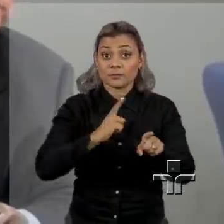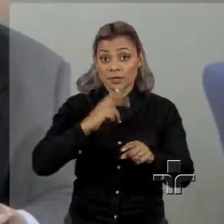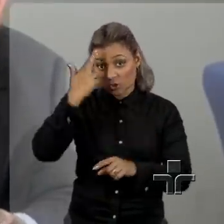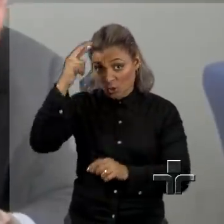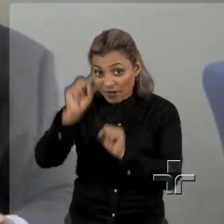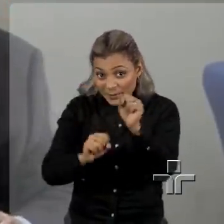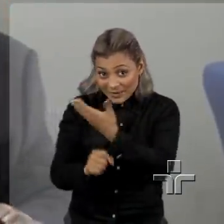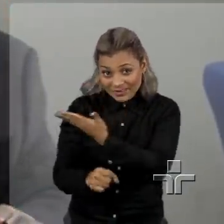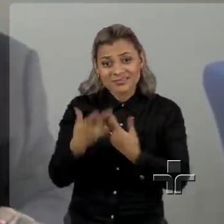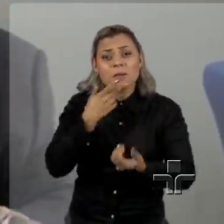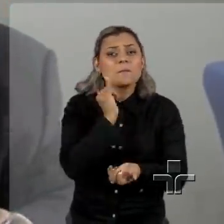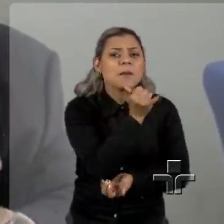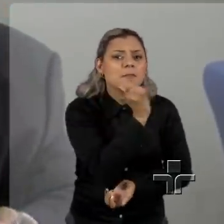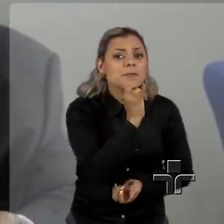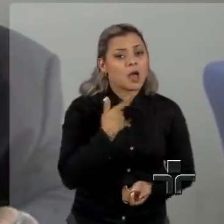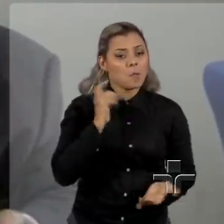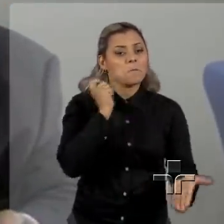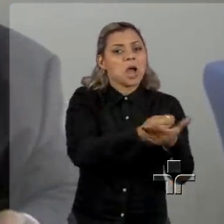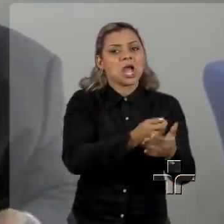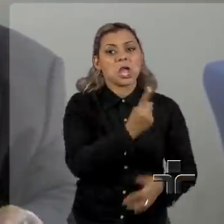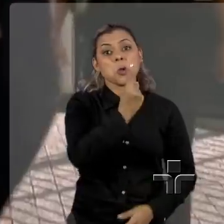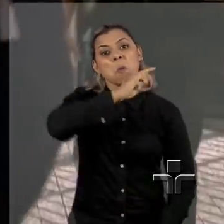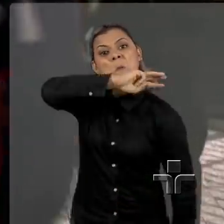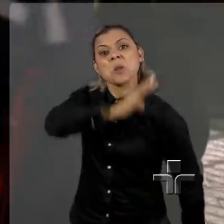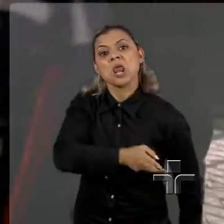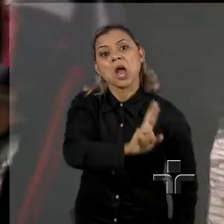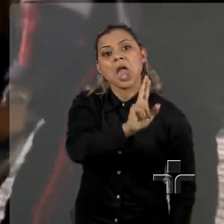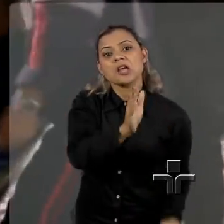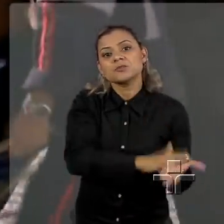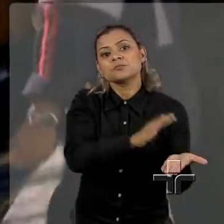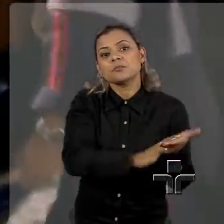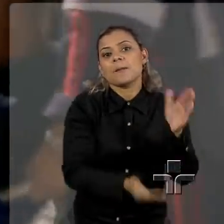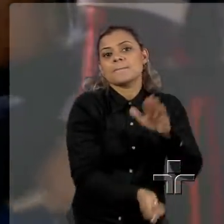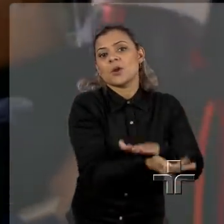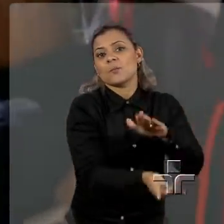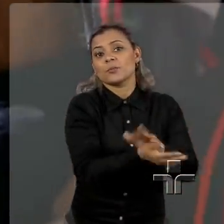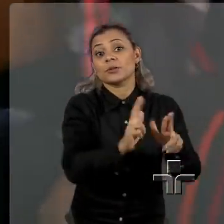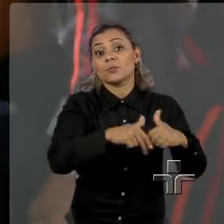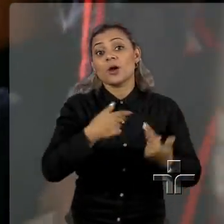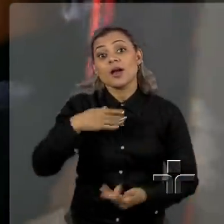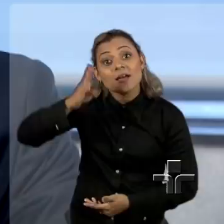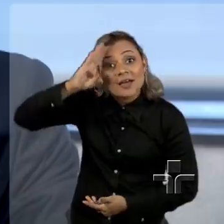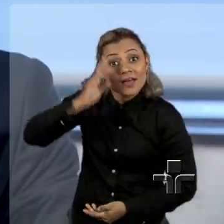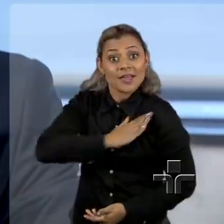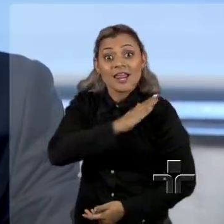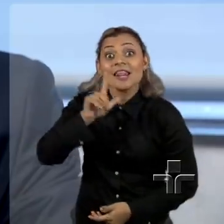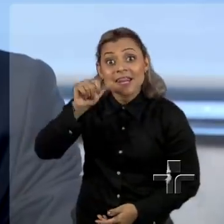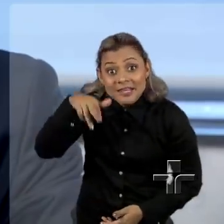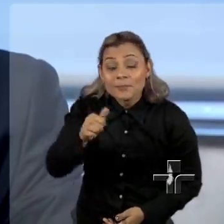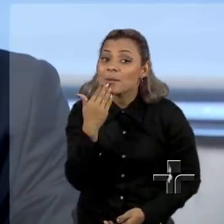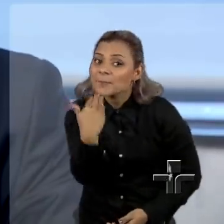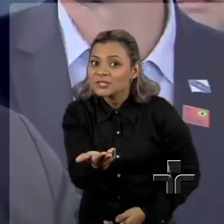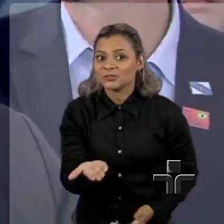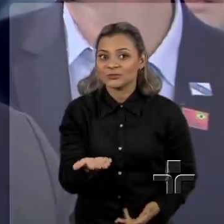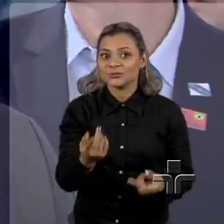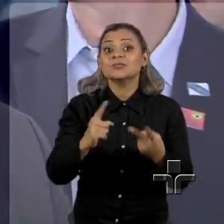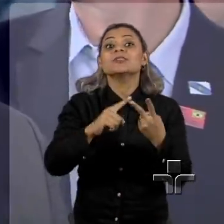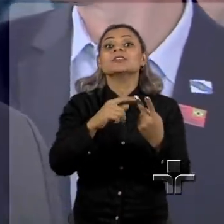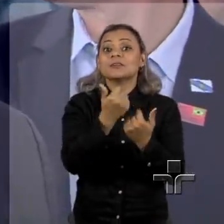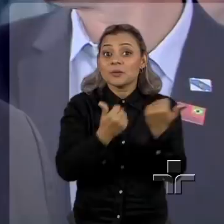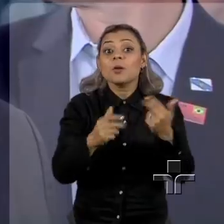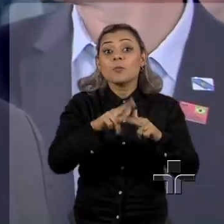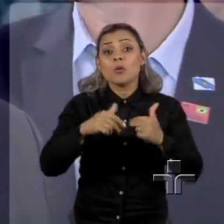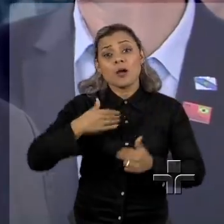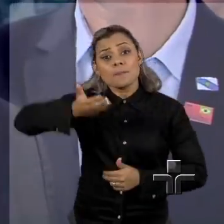relatou à polícia que pagou mais de R$1 milhão em propina, pedido do coronel Lima e de Moreira Franco, com o aval